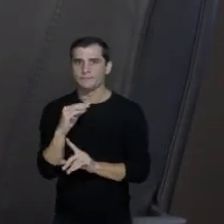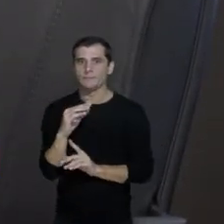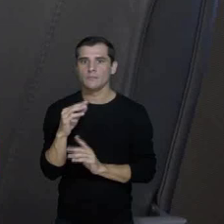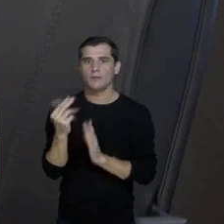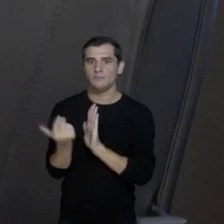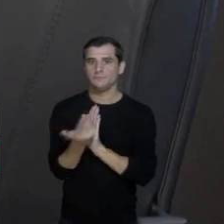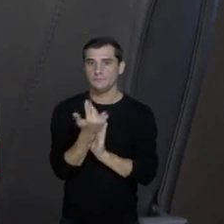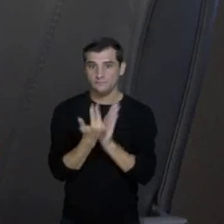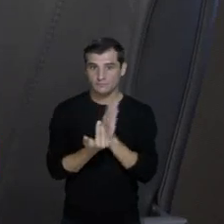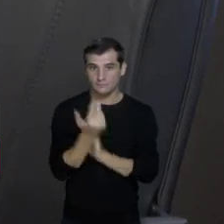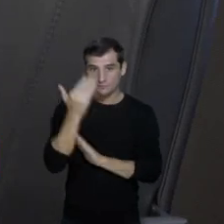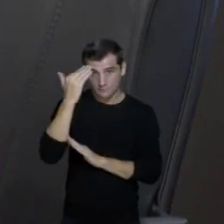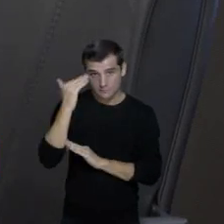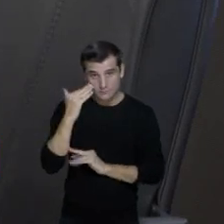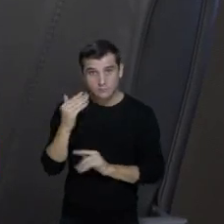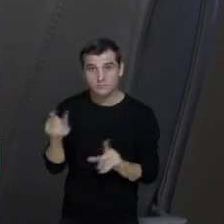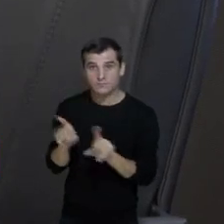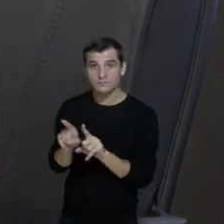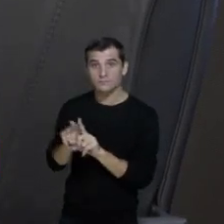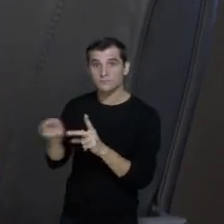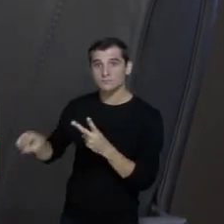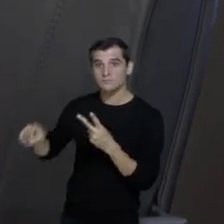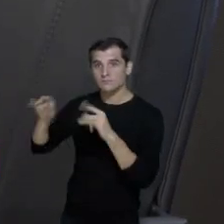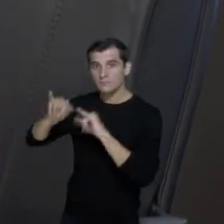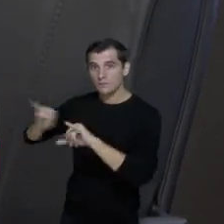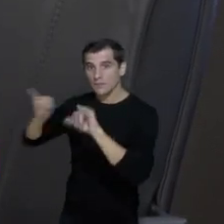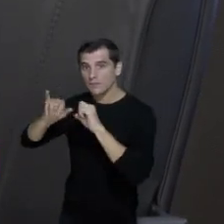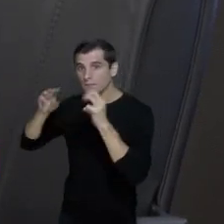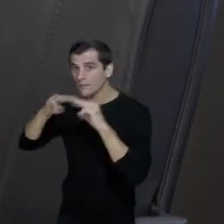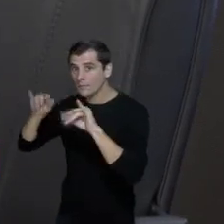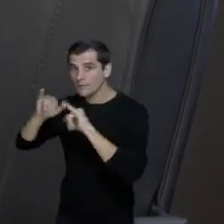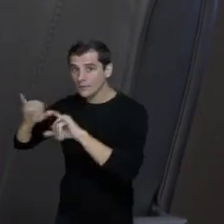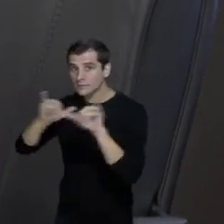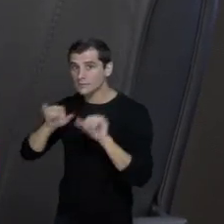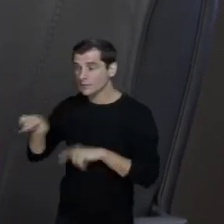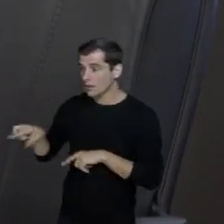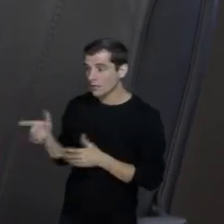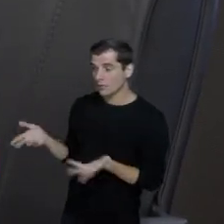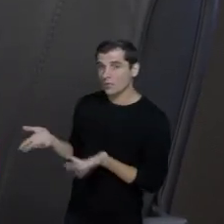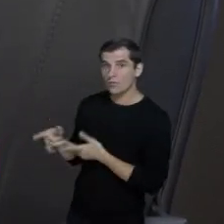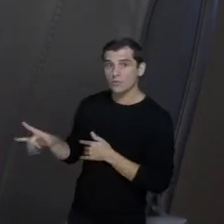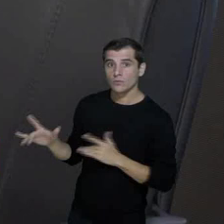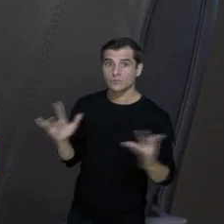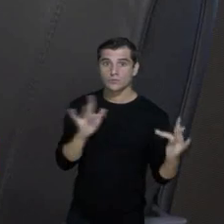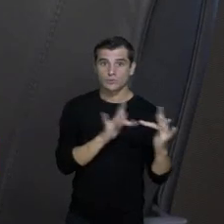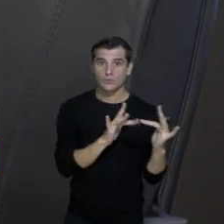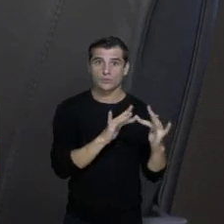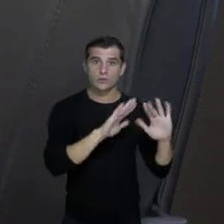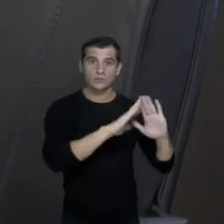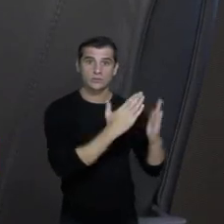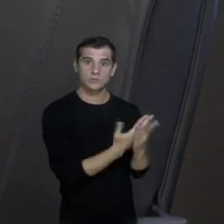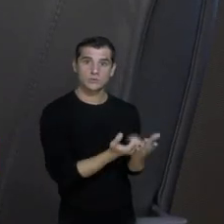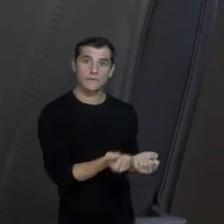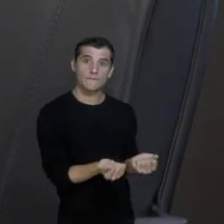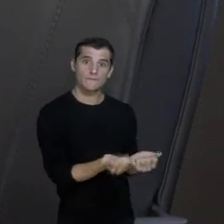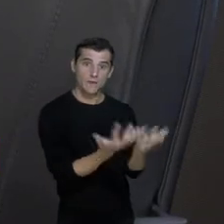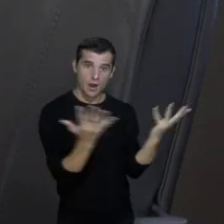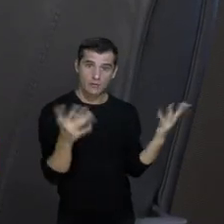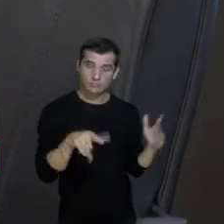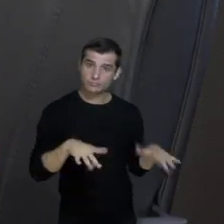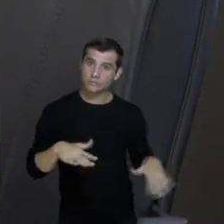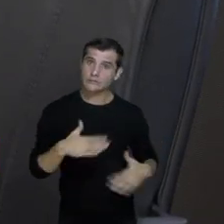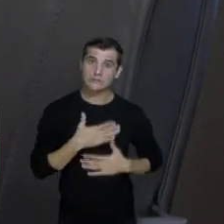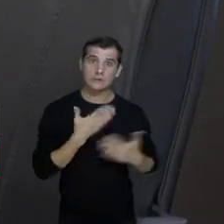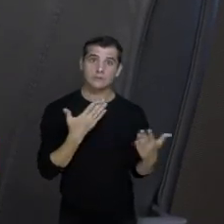anos mas eu hoje tenho contato com muitas escolas e isso até me assusta porque eu sempre penso Car eu